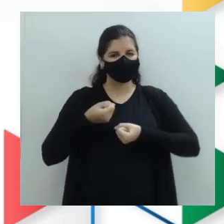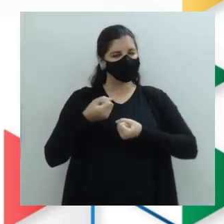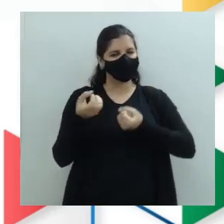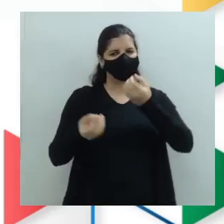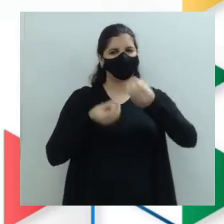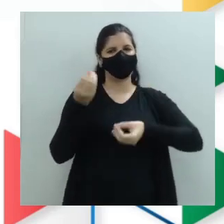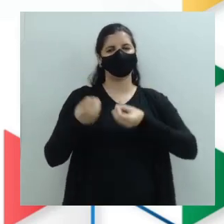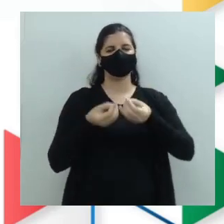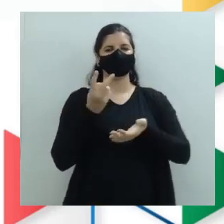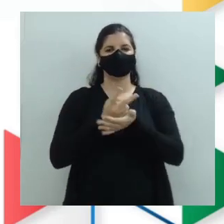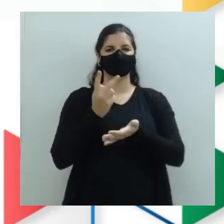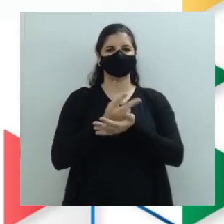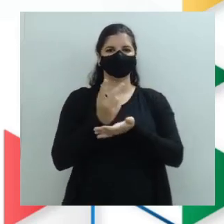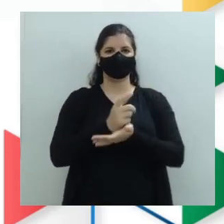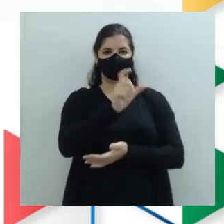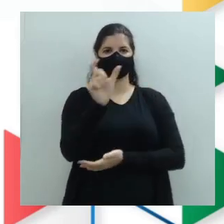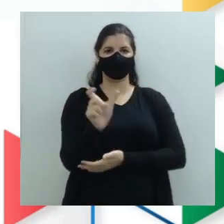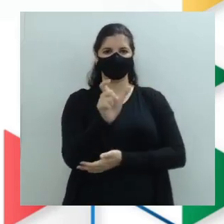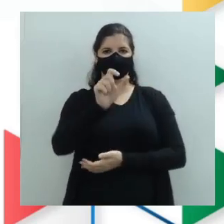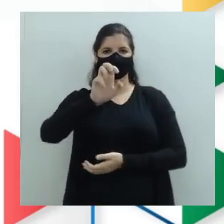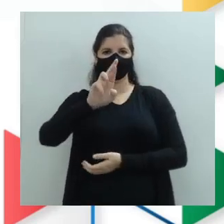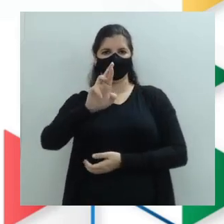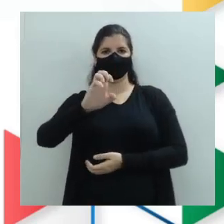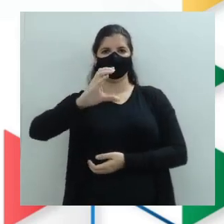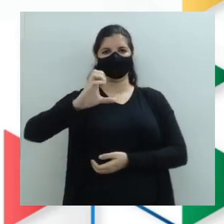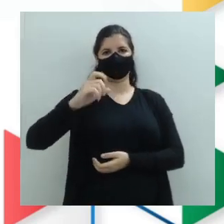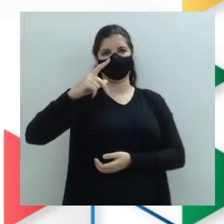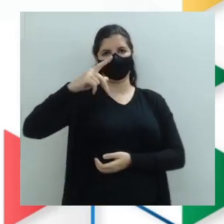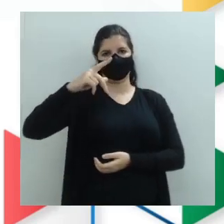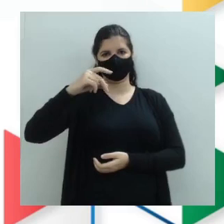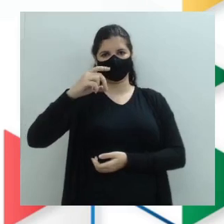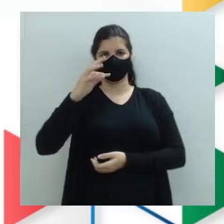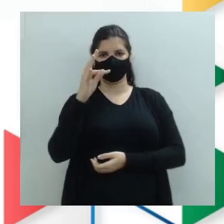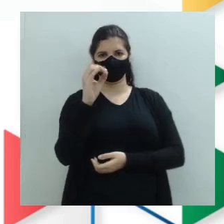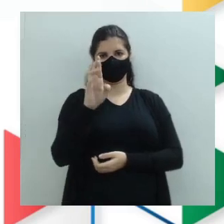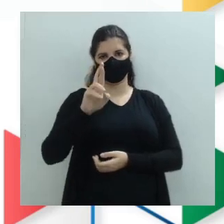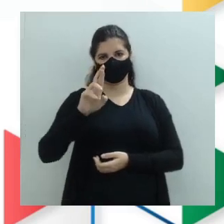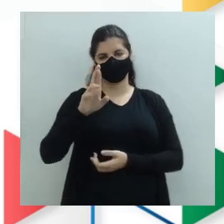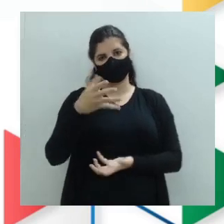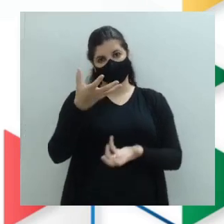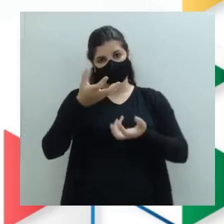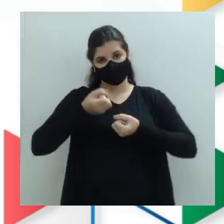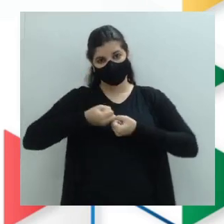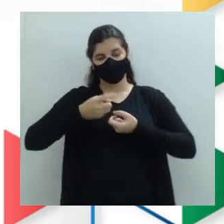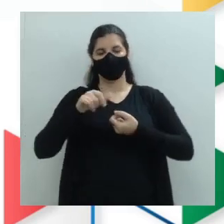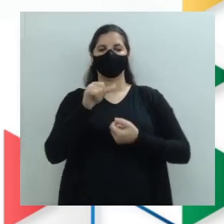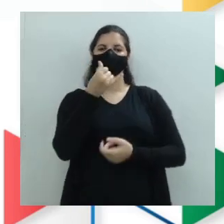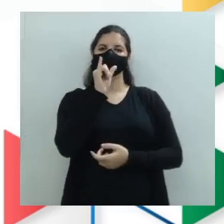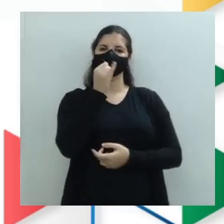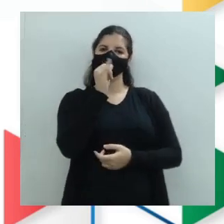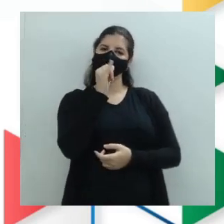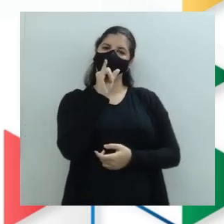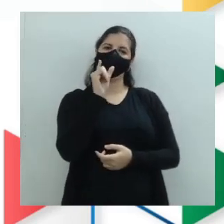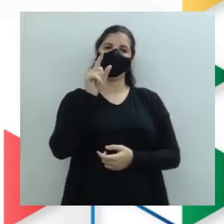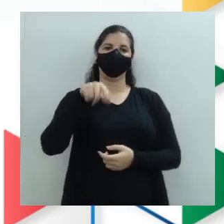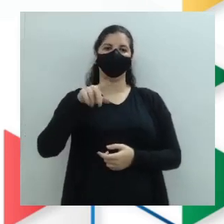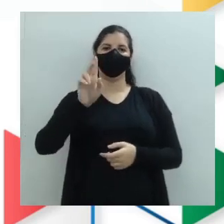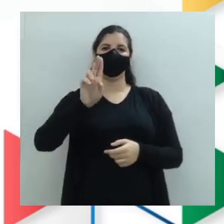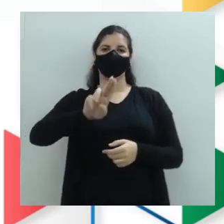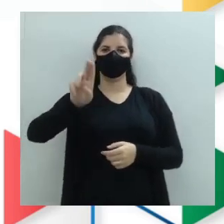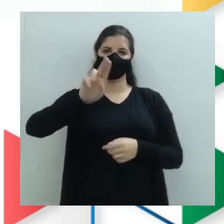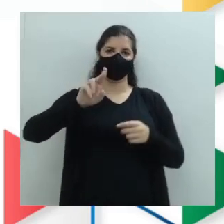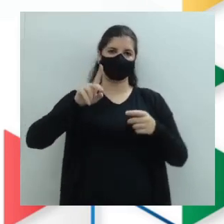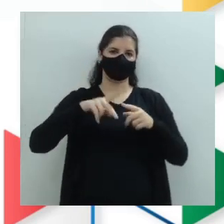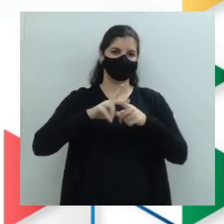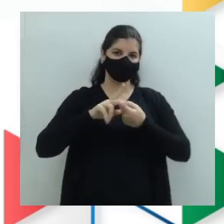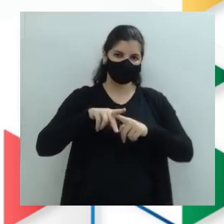receptores. Toda vez quando eu falo de receptores, eu estou dizendo o seguinte: os receptores elétricos são